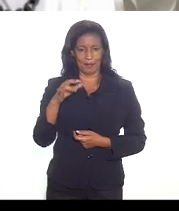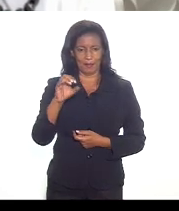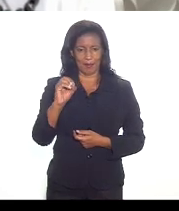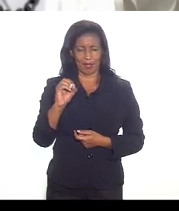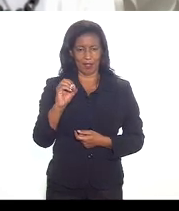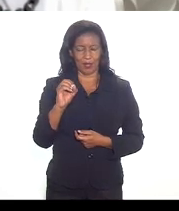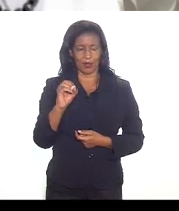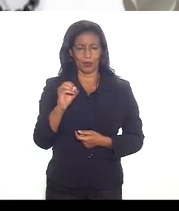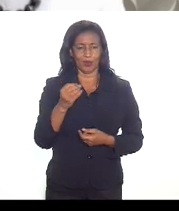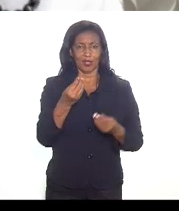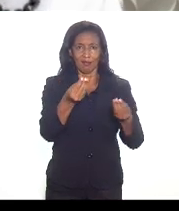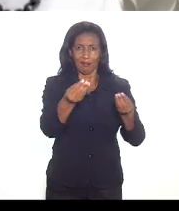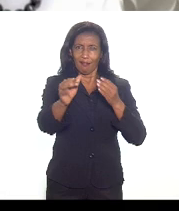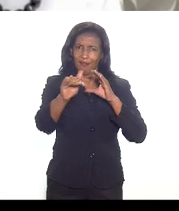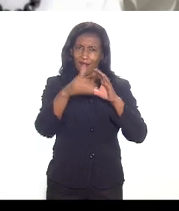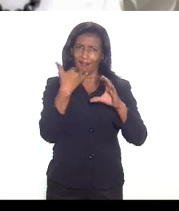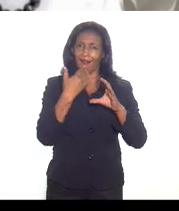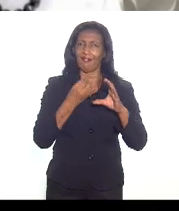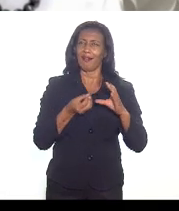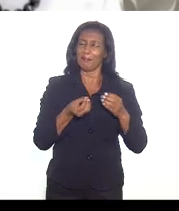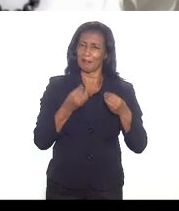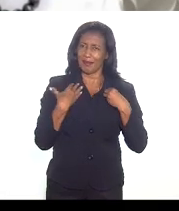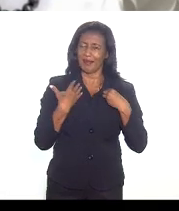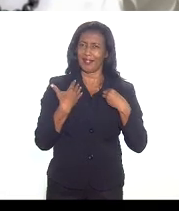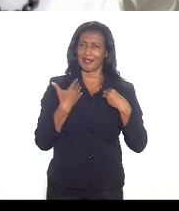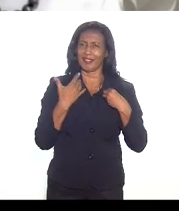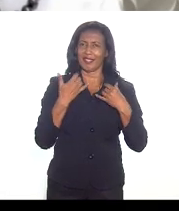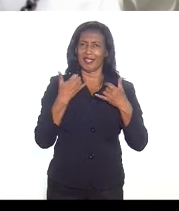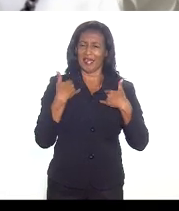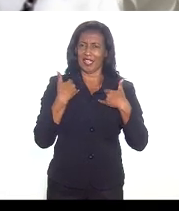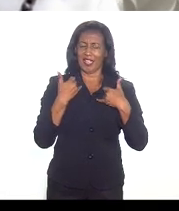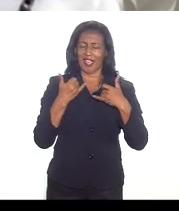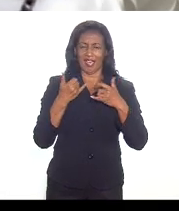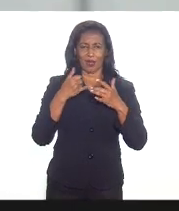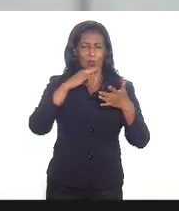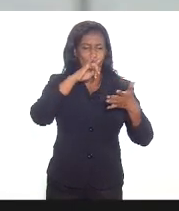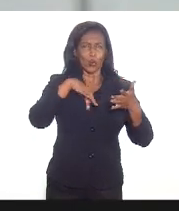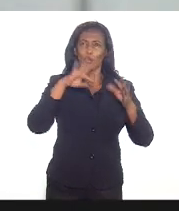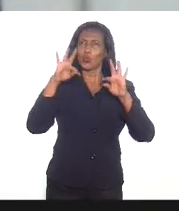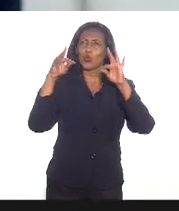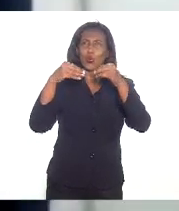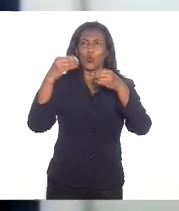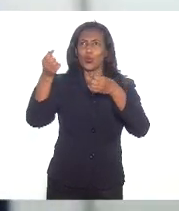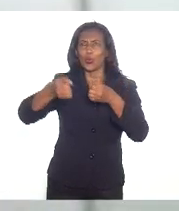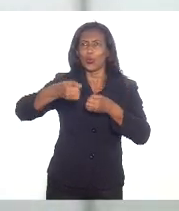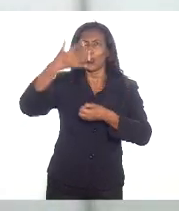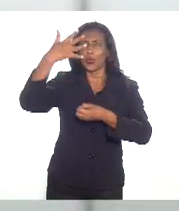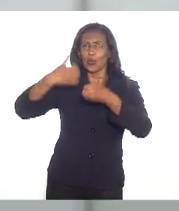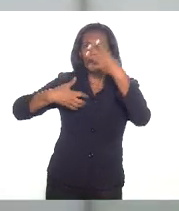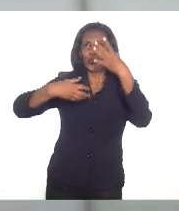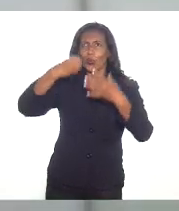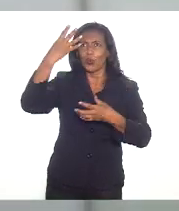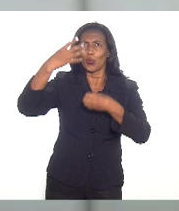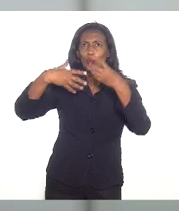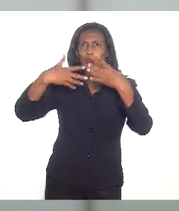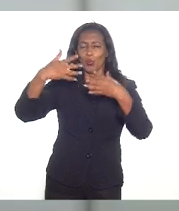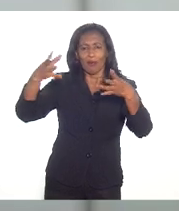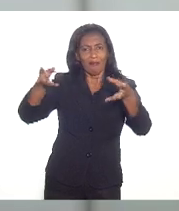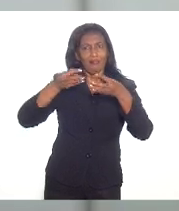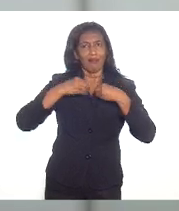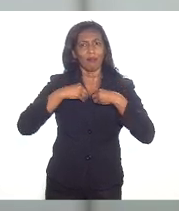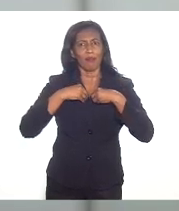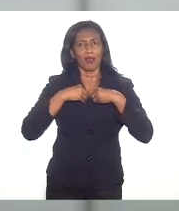fornecesse a apresentação para que a gente mande para os deputados da comissão. Claro. Em primeiro lugar, para